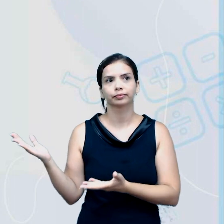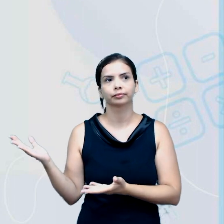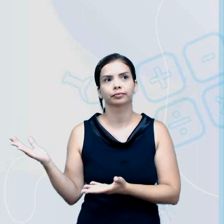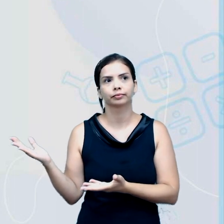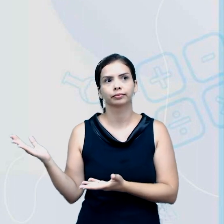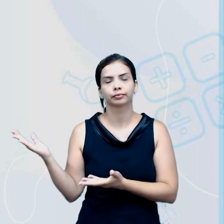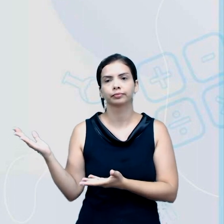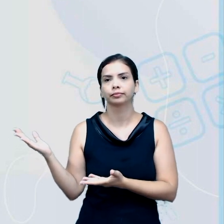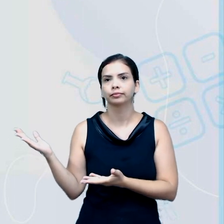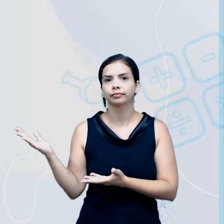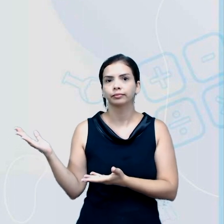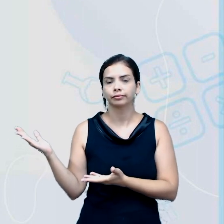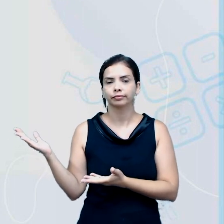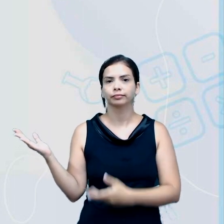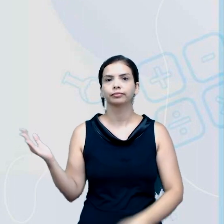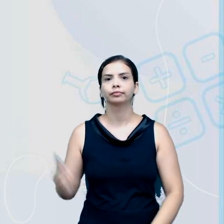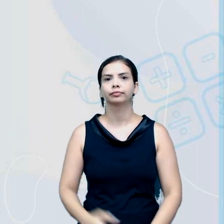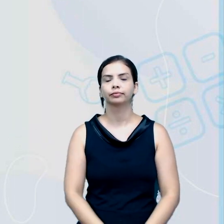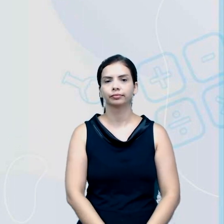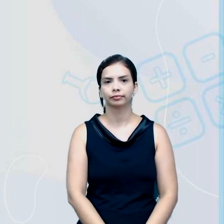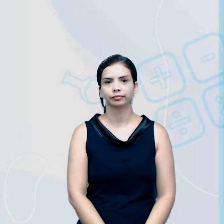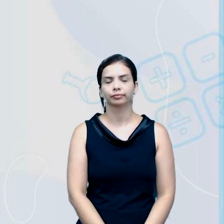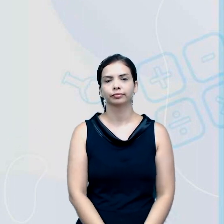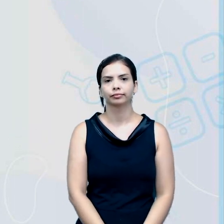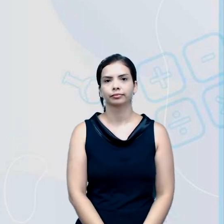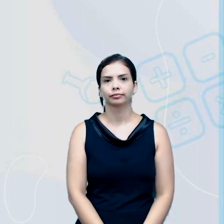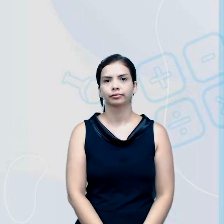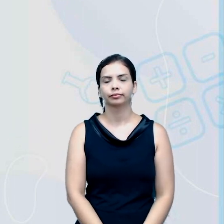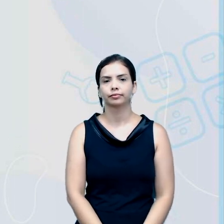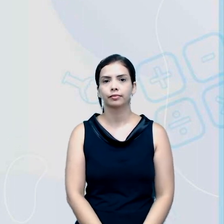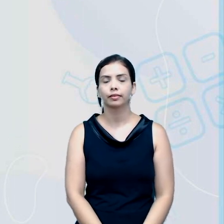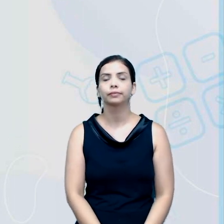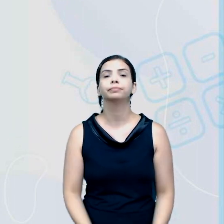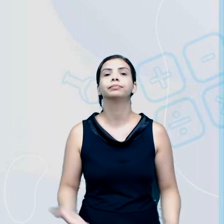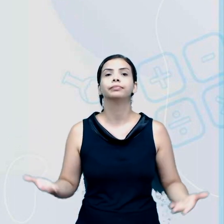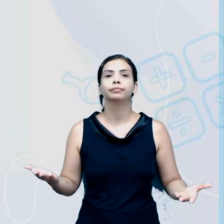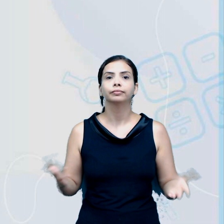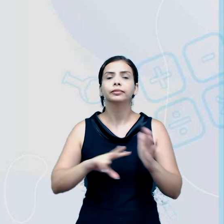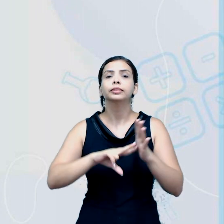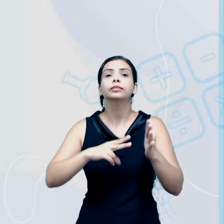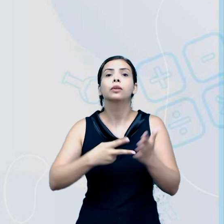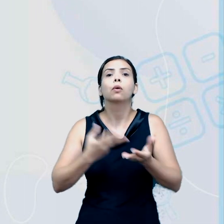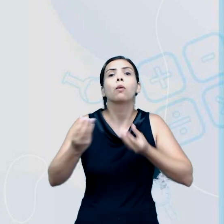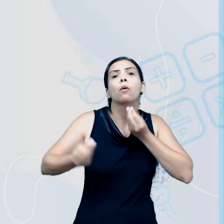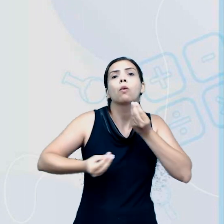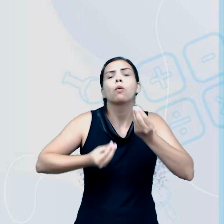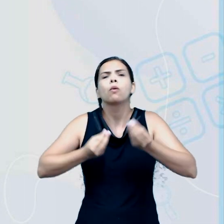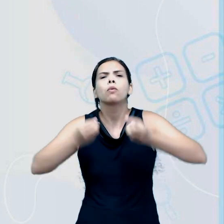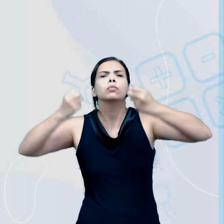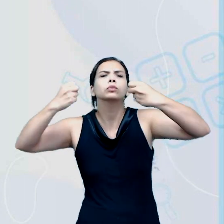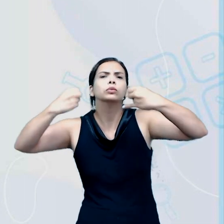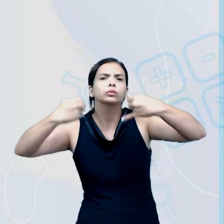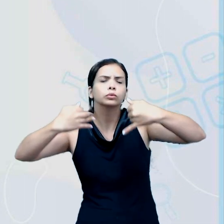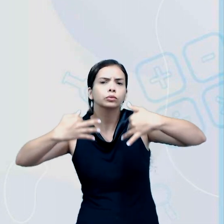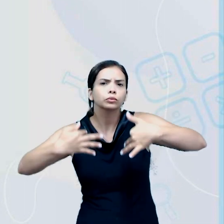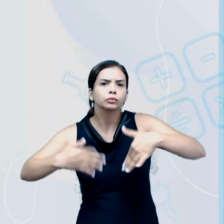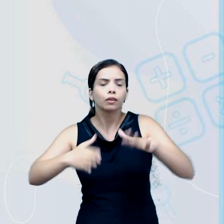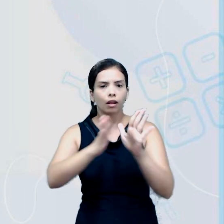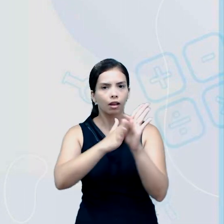Outlets Where in pictures to adhere ou seja como explicar